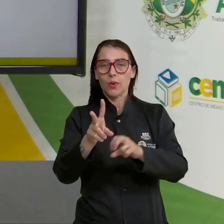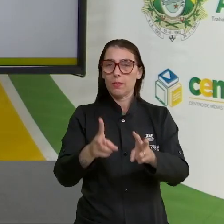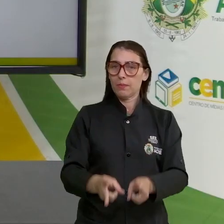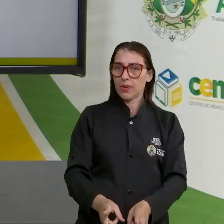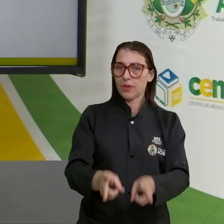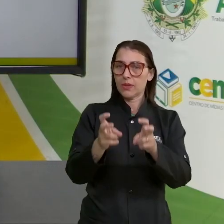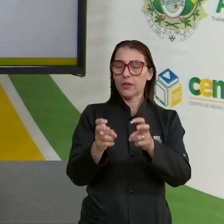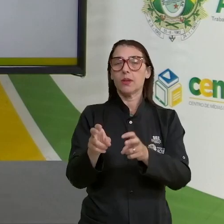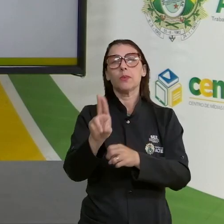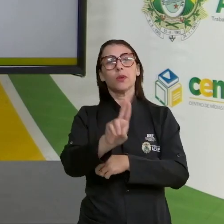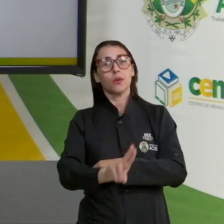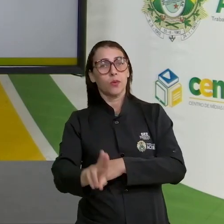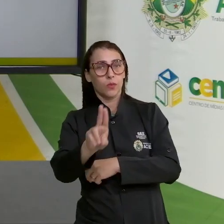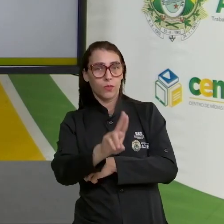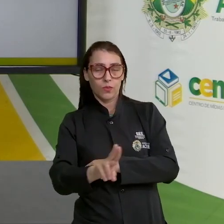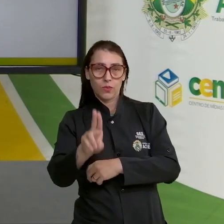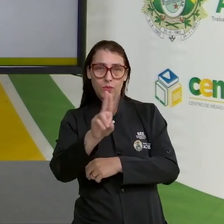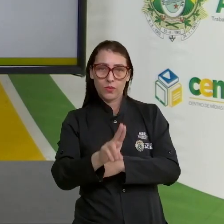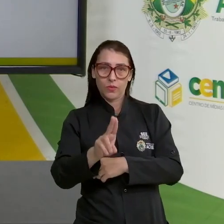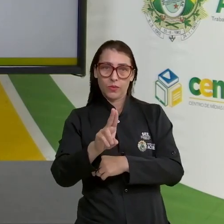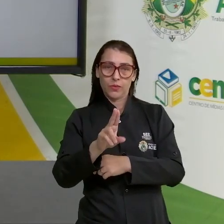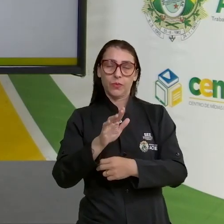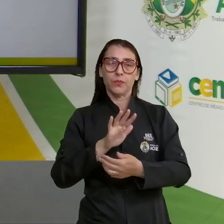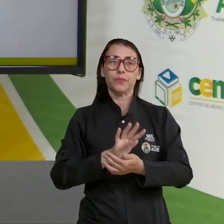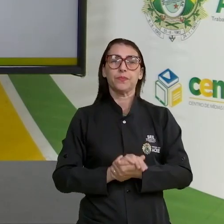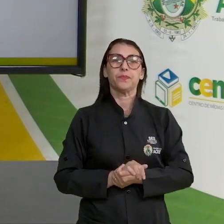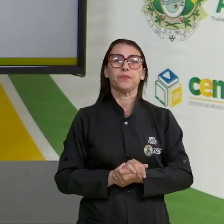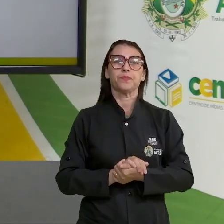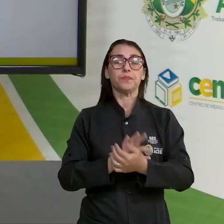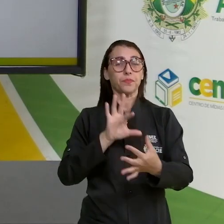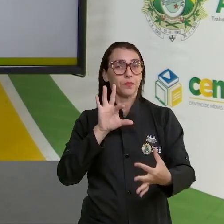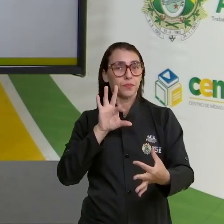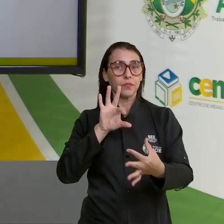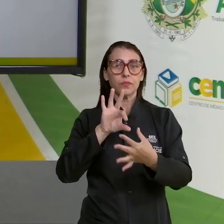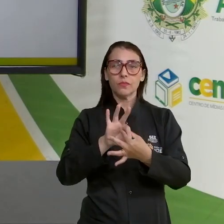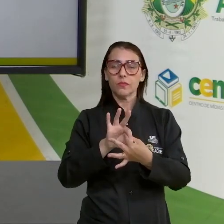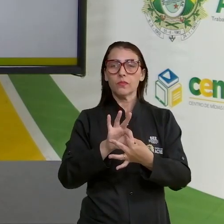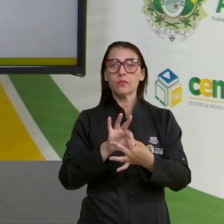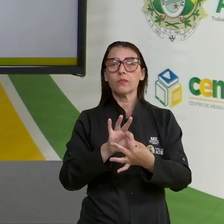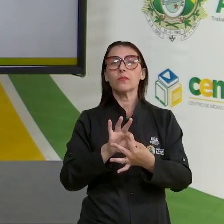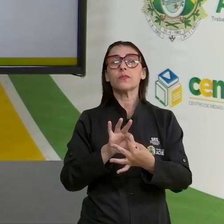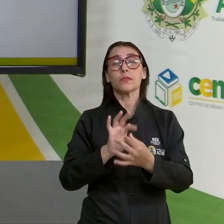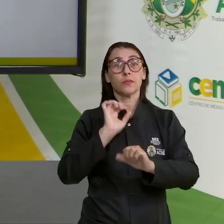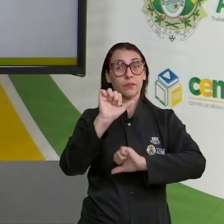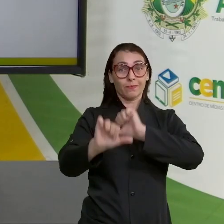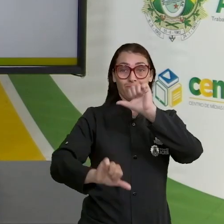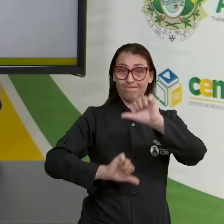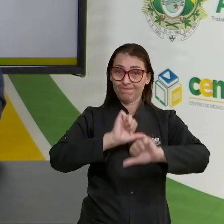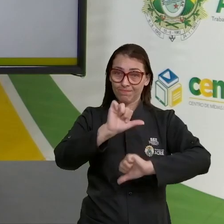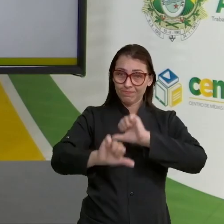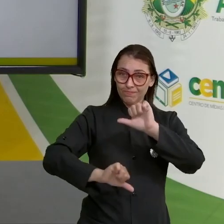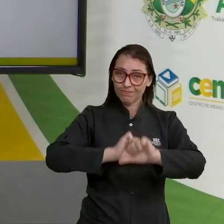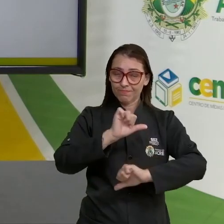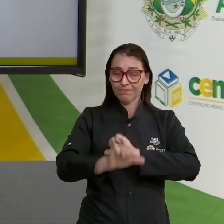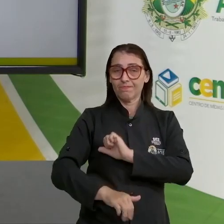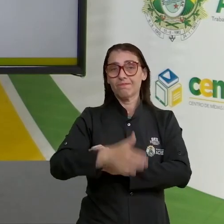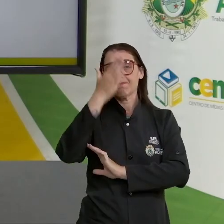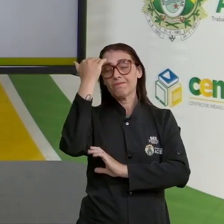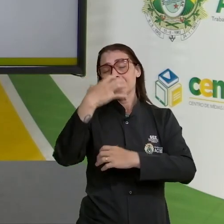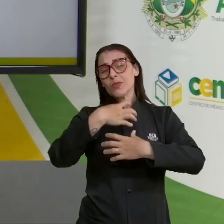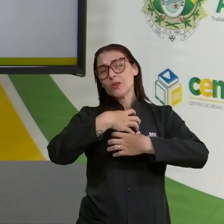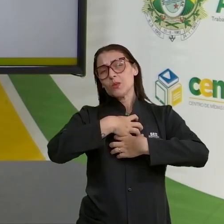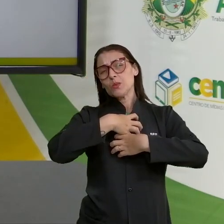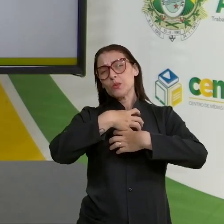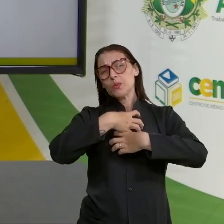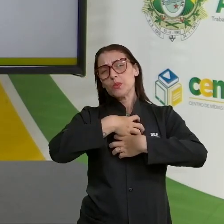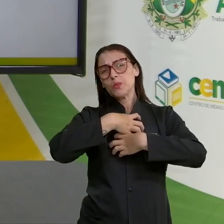que o consumismo ele está muito ligado aí, pessoal, à obsolescência programada. Sabe aquele sentimento que